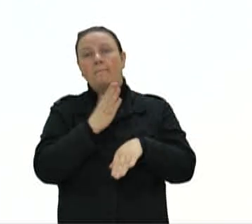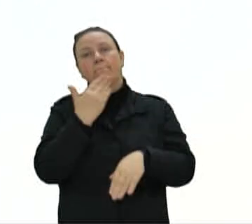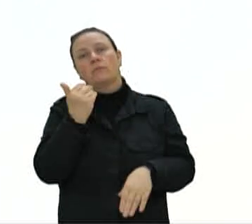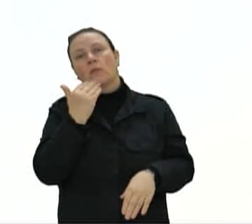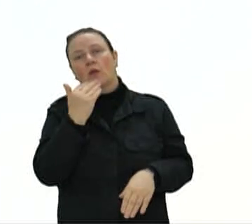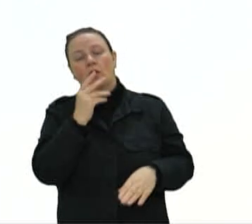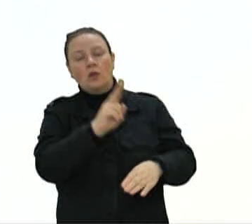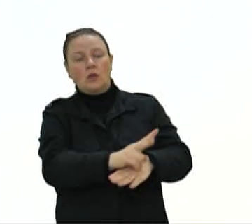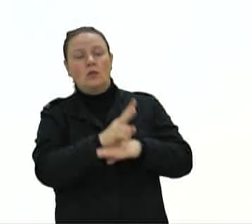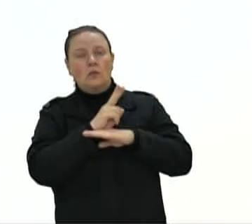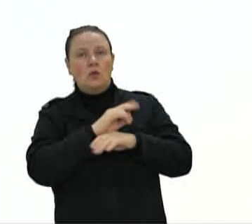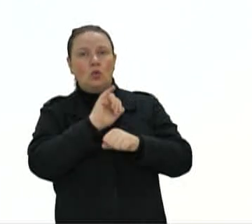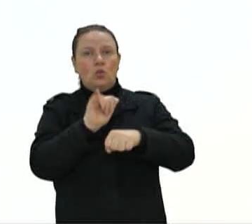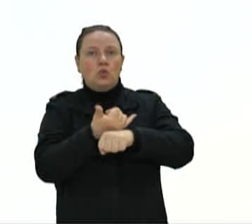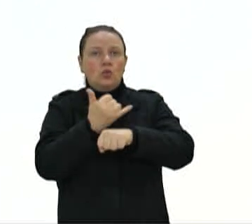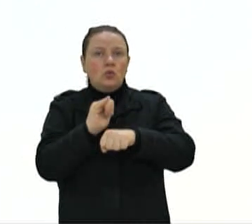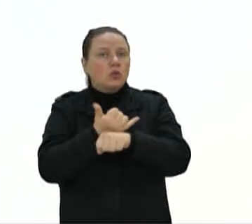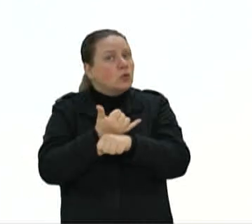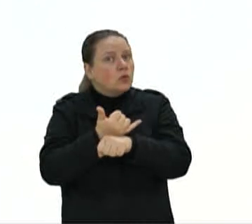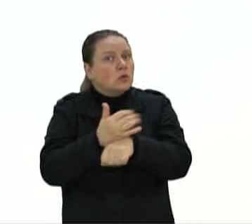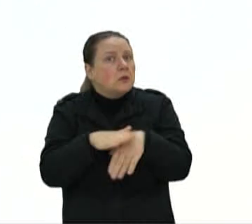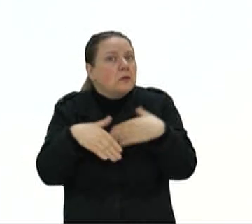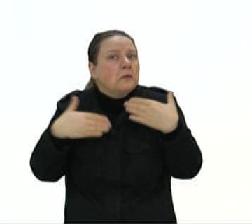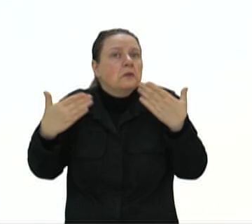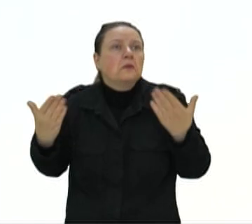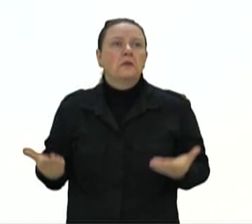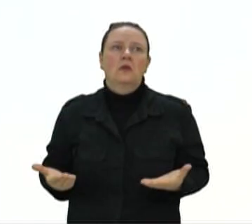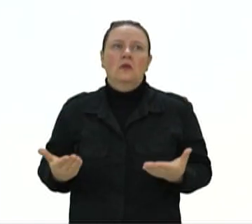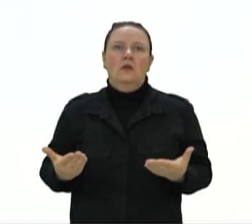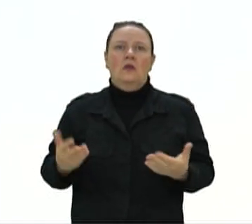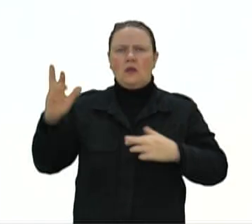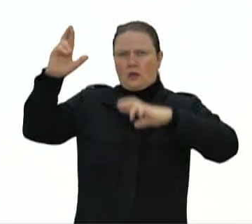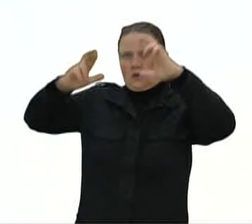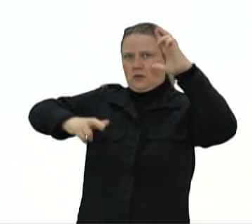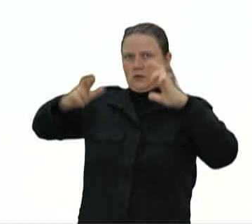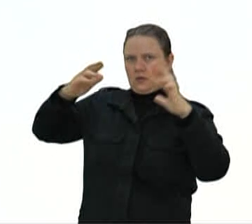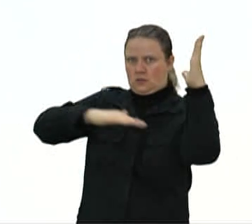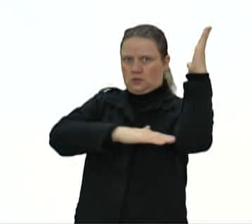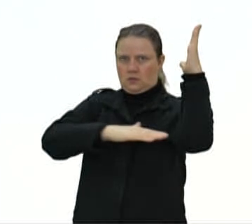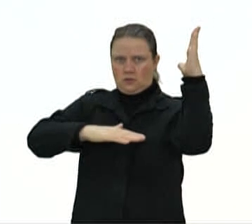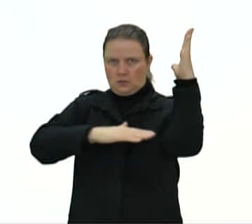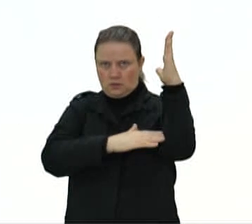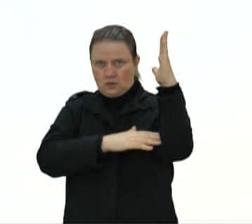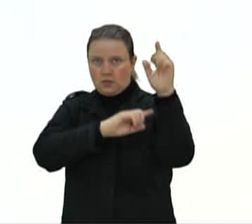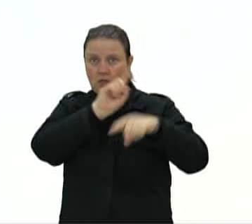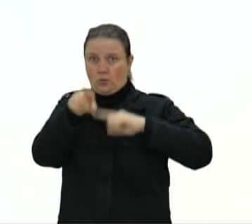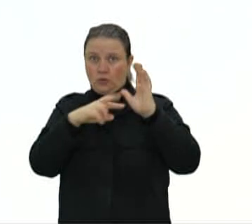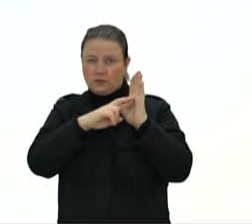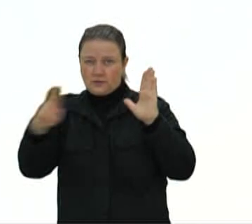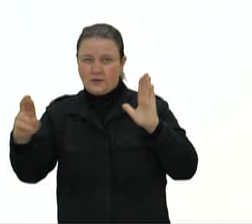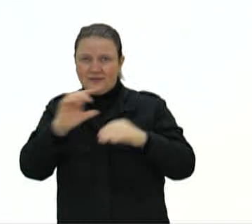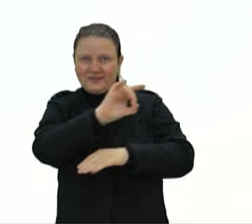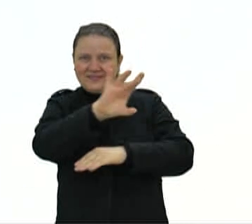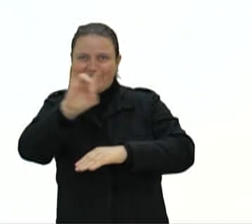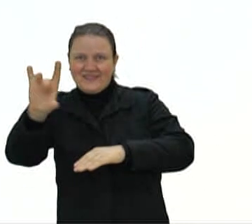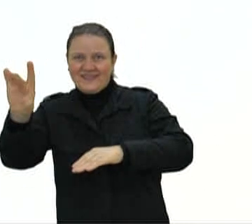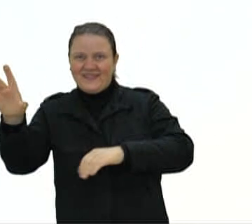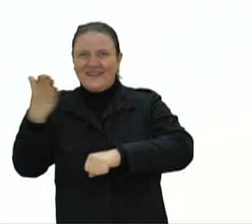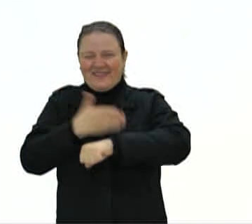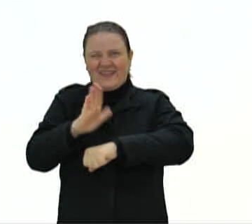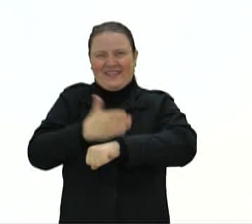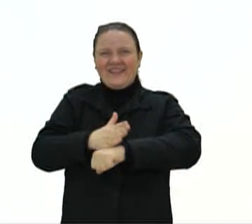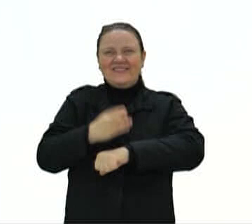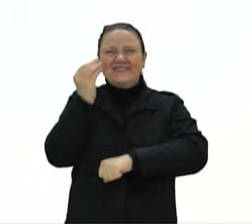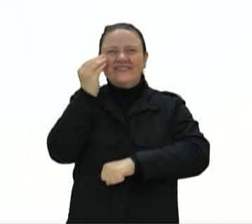vantajoso emprestar a juros. O que você vai fazer, pessoal? Analisar o gráfico e vai me responder. Agora é com vocês, pessoal. Vamos tentar